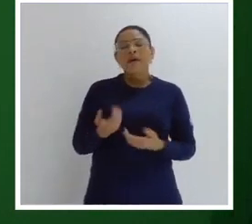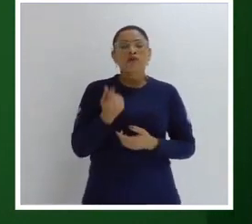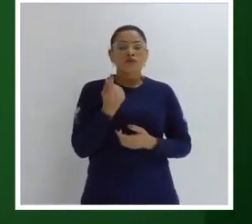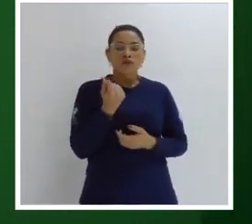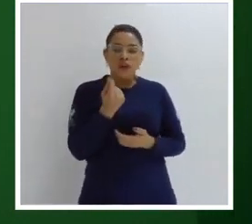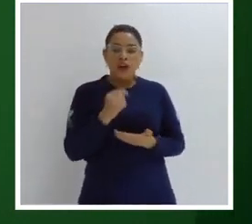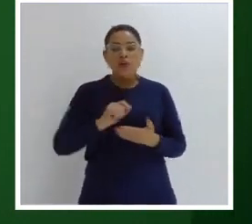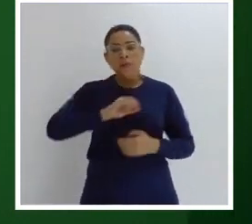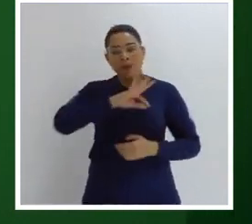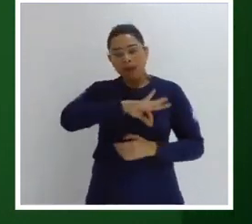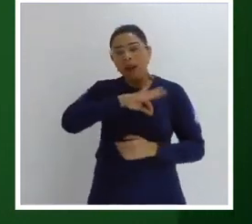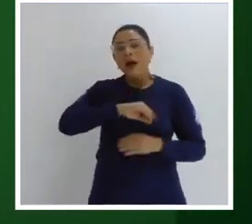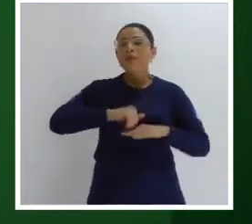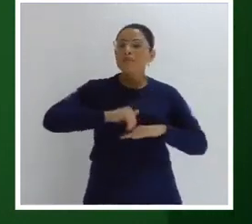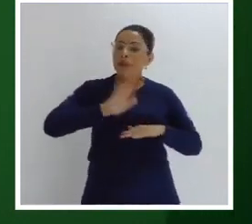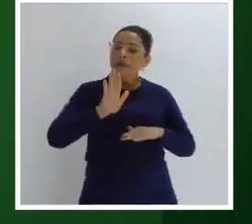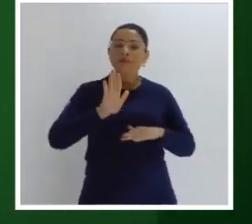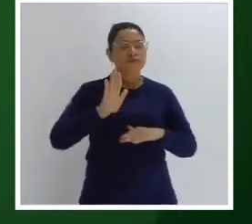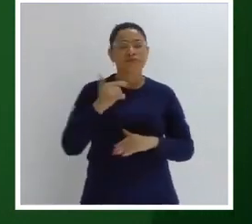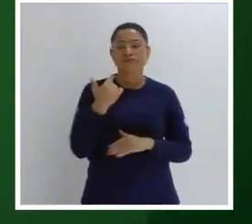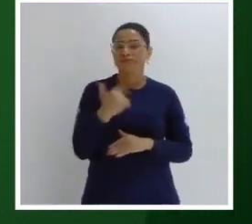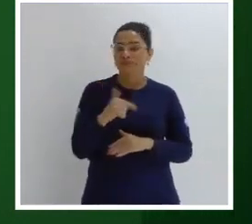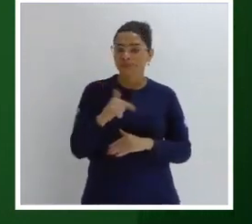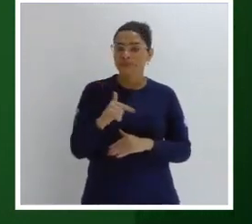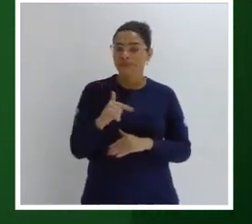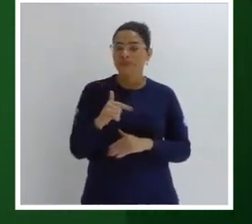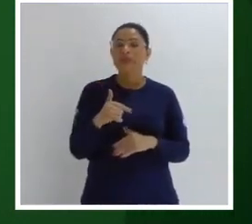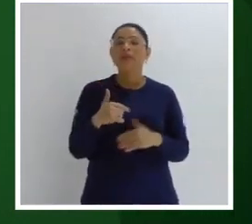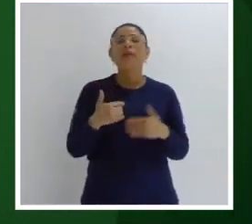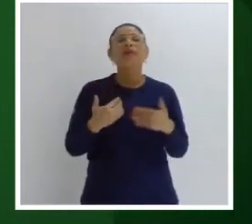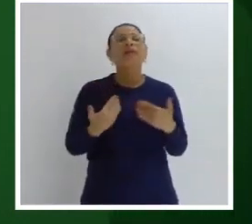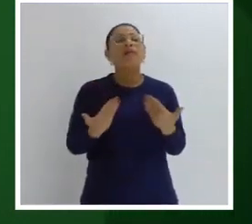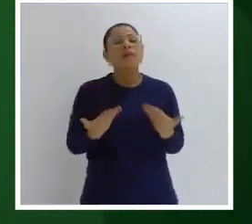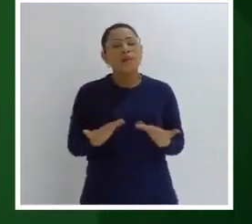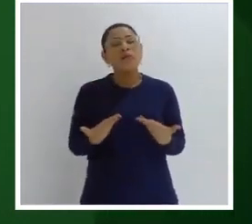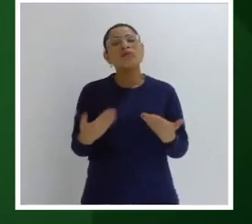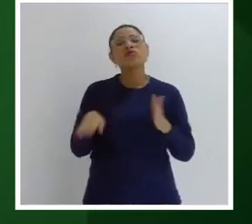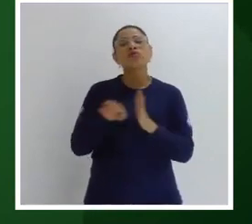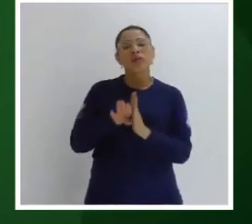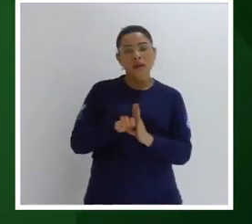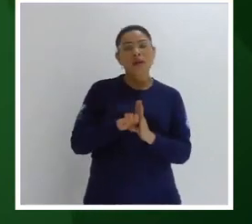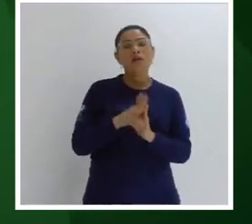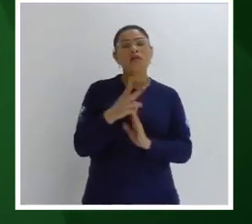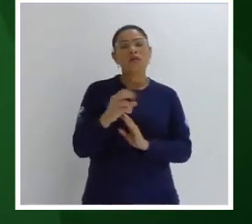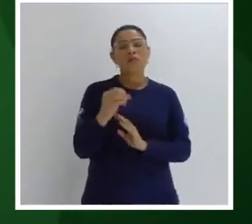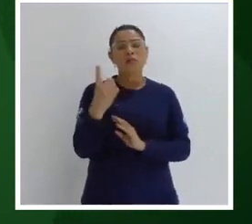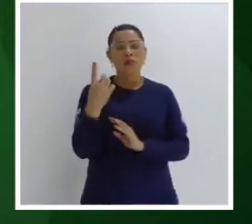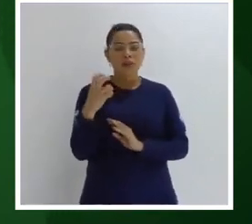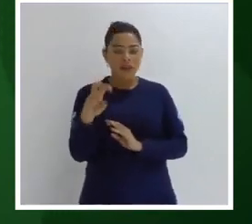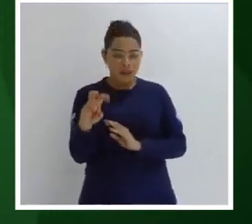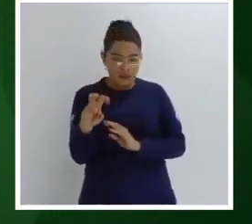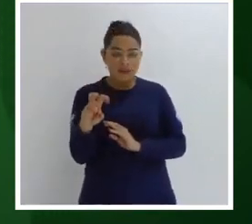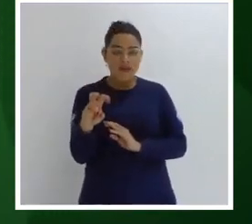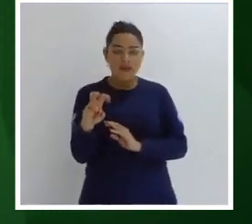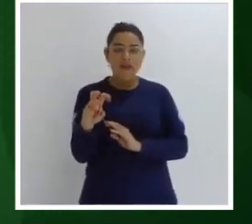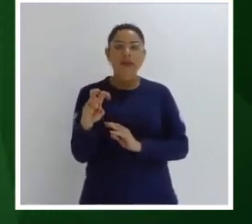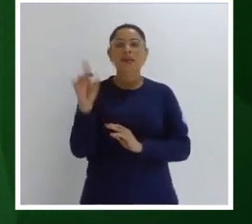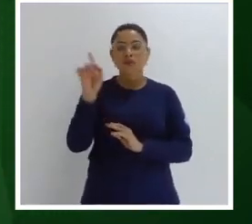né então quando eu cheguei na diretoria em 2015 nós Montamos